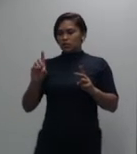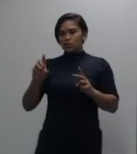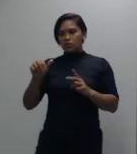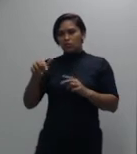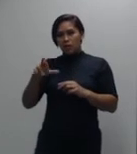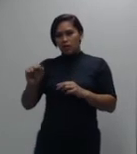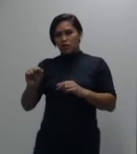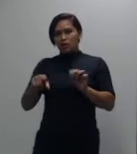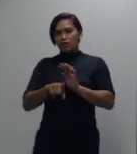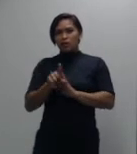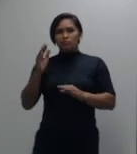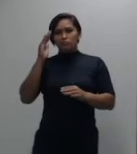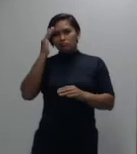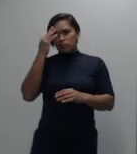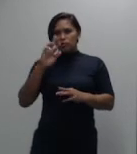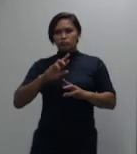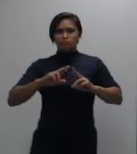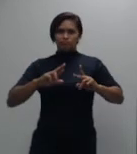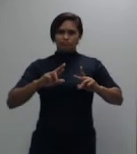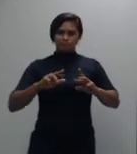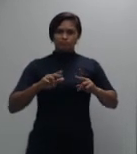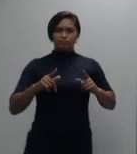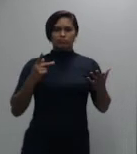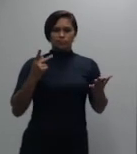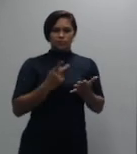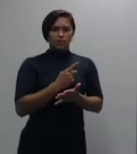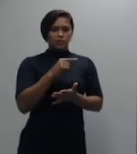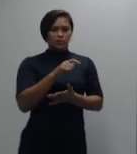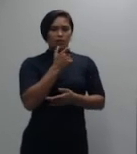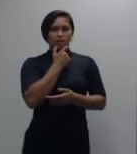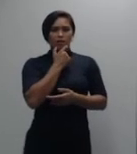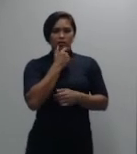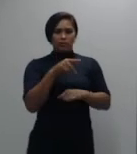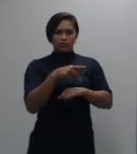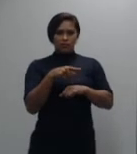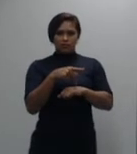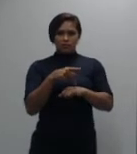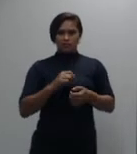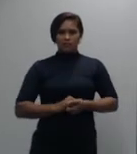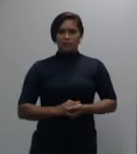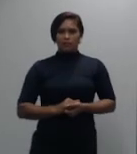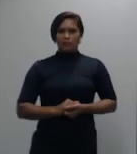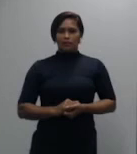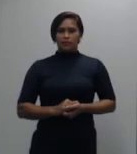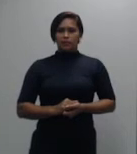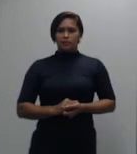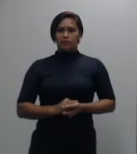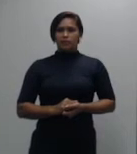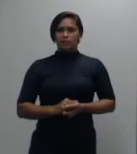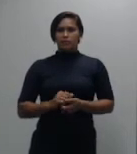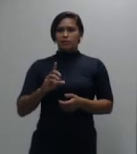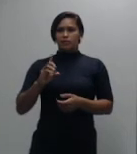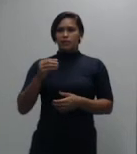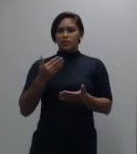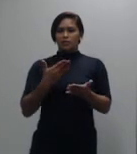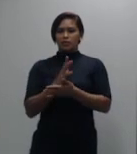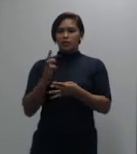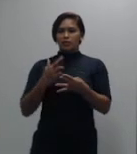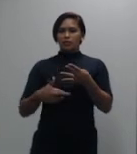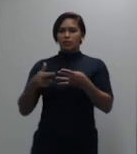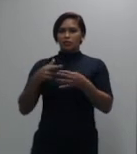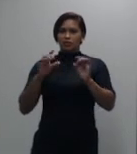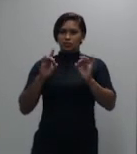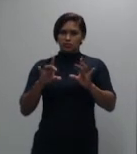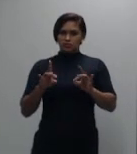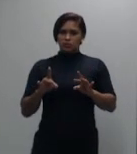o indevidamente o que aconteceu no estrangeiro é de Marco vai entrar com recurso especial e provavelmente